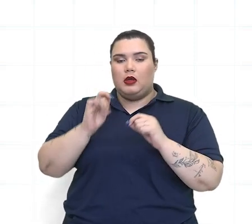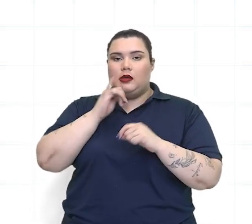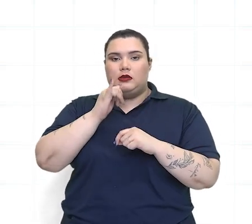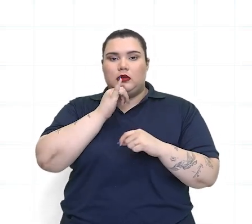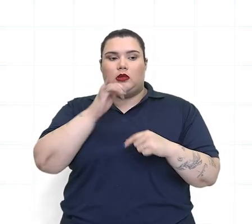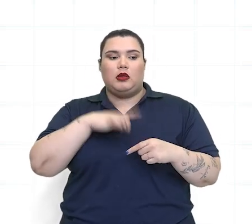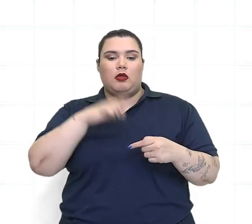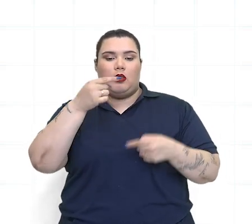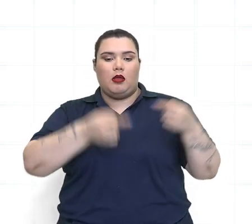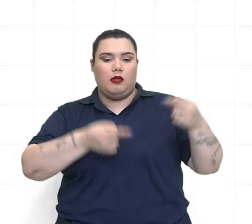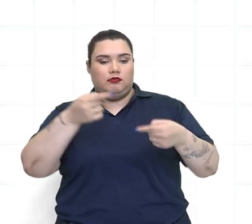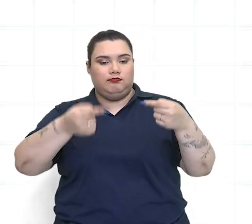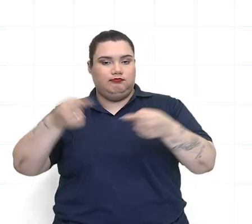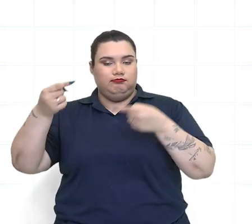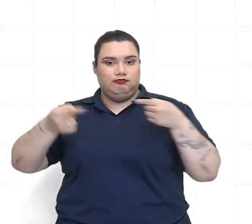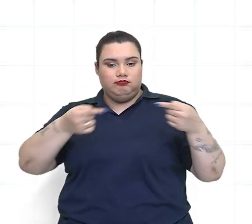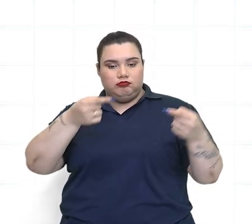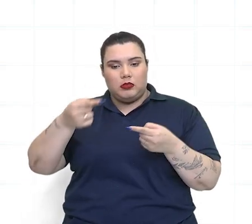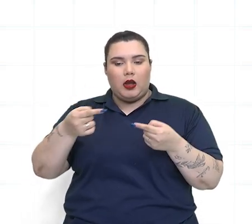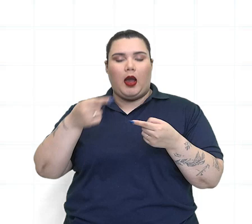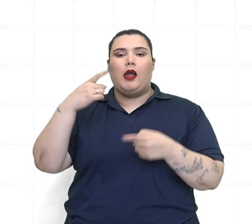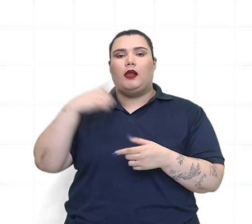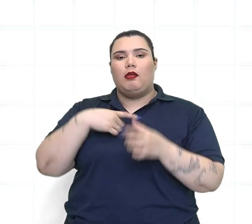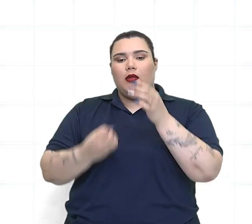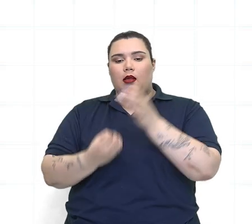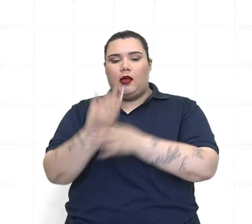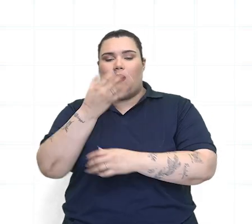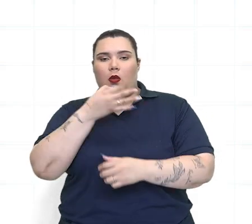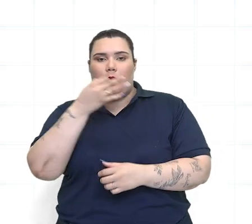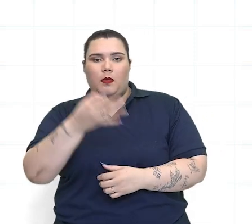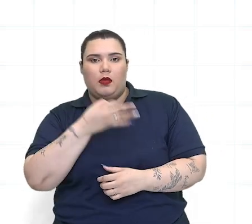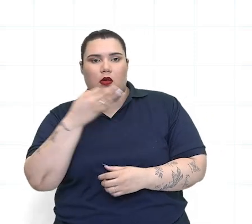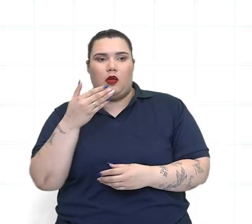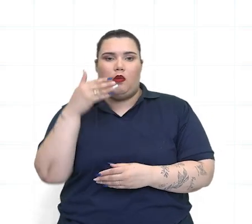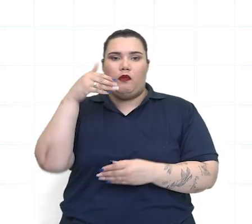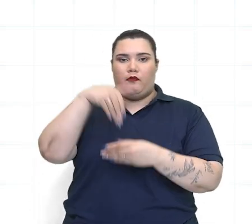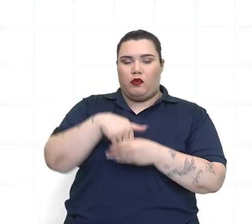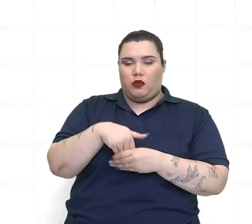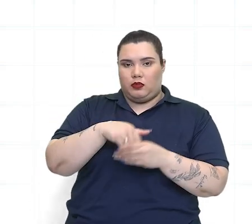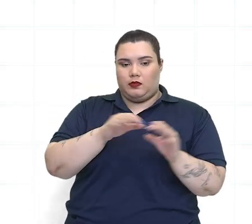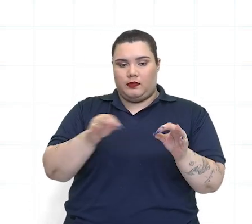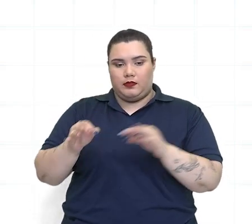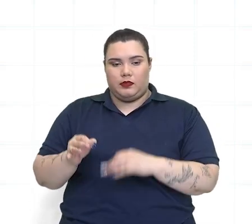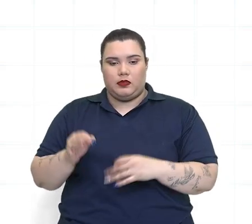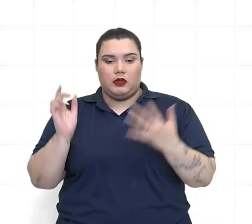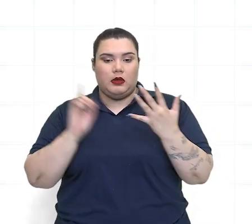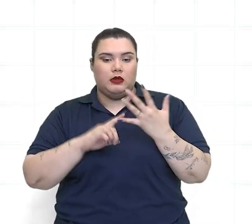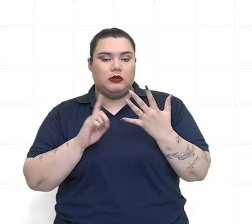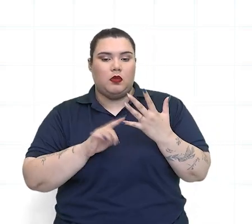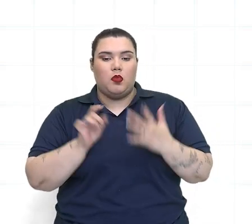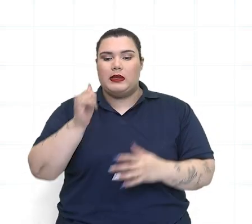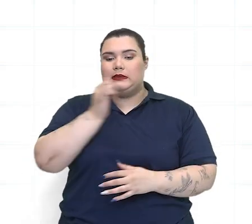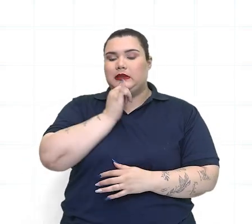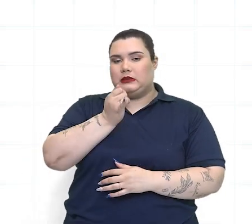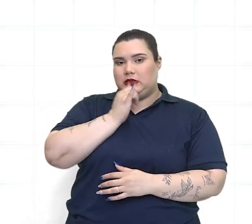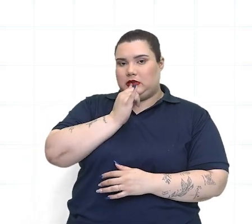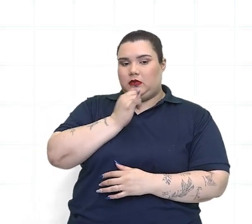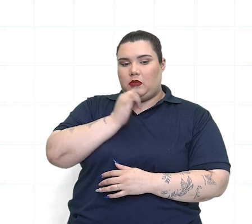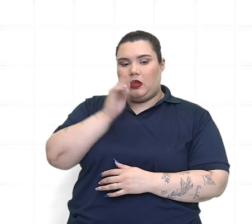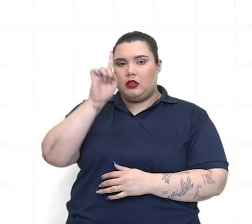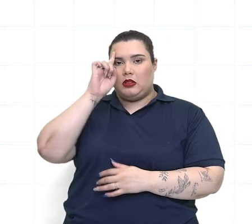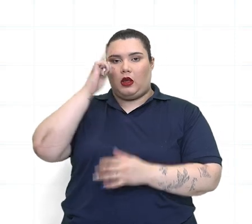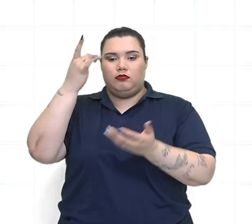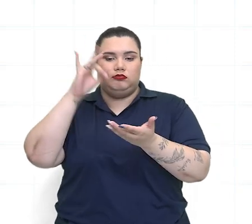após reflexão ou deliberação, voto, partido. 5, hipótese, ideia